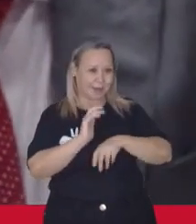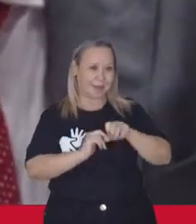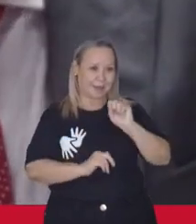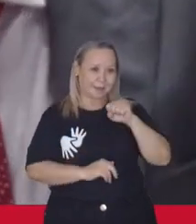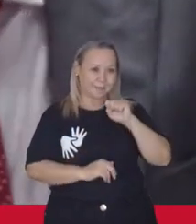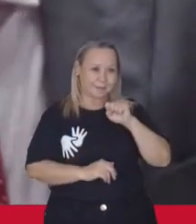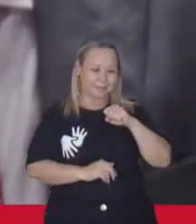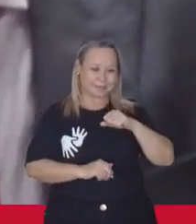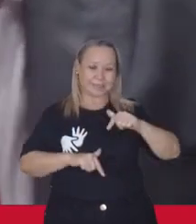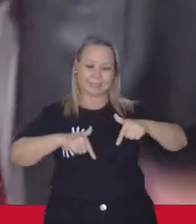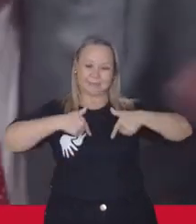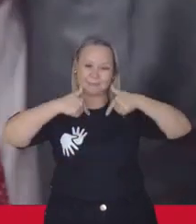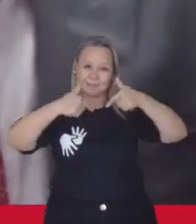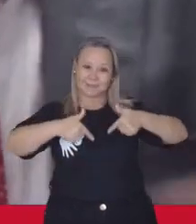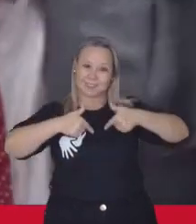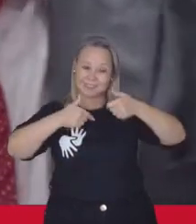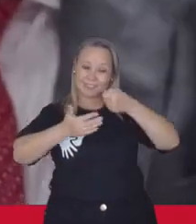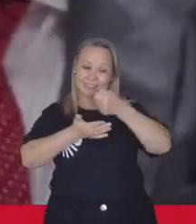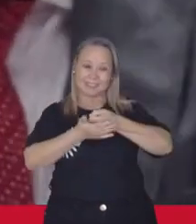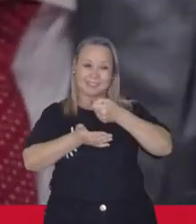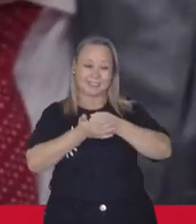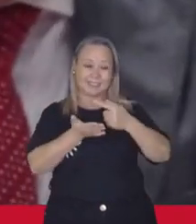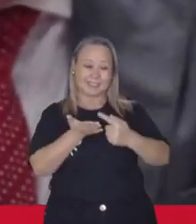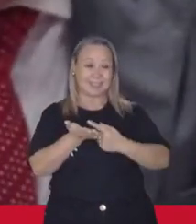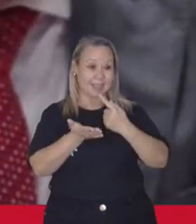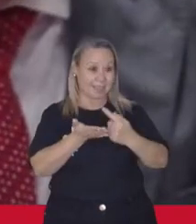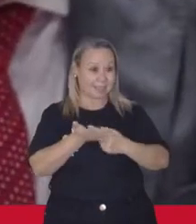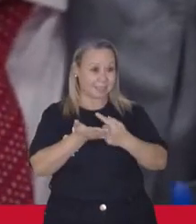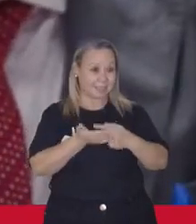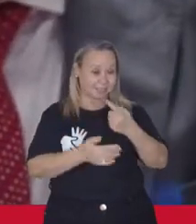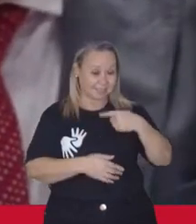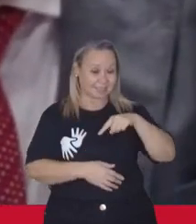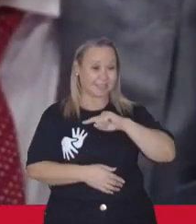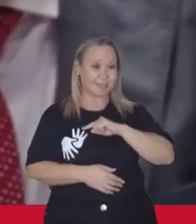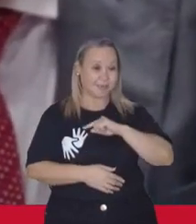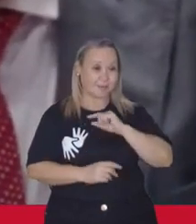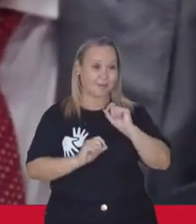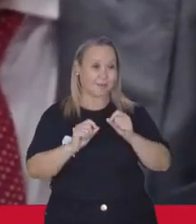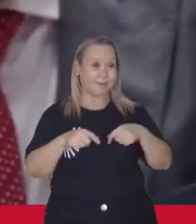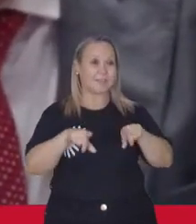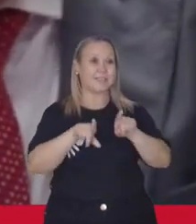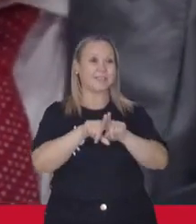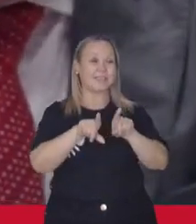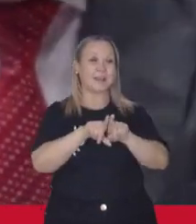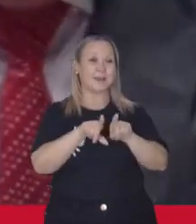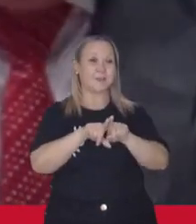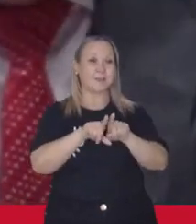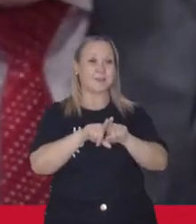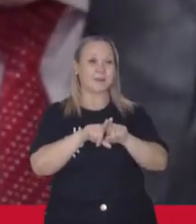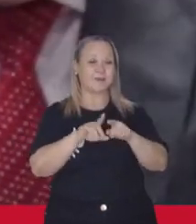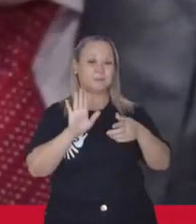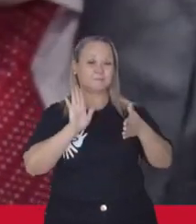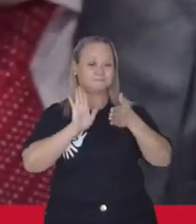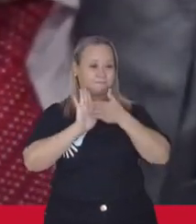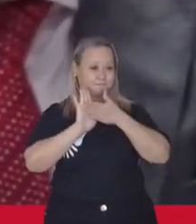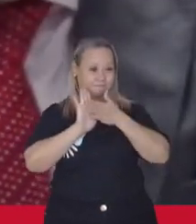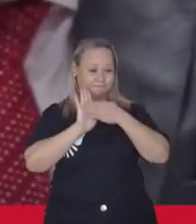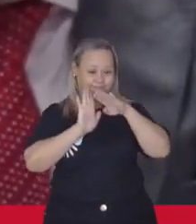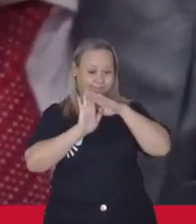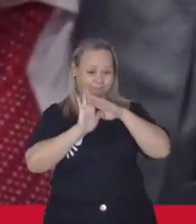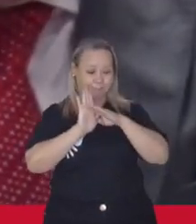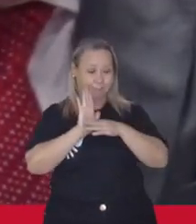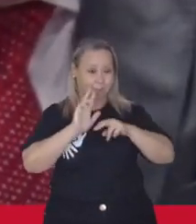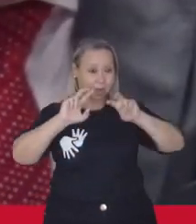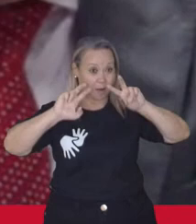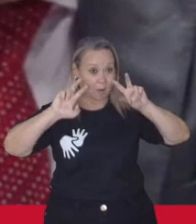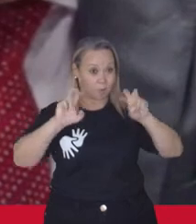das lutas, da agenda parlamentar, e também vamos pautar algum